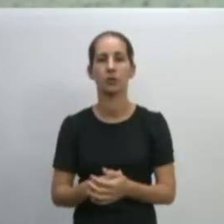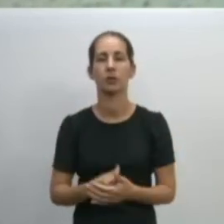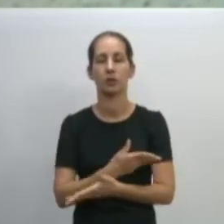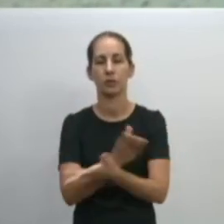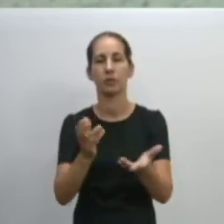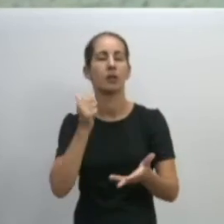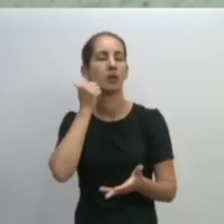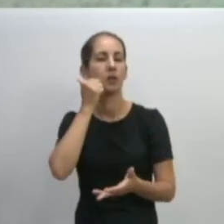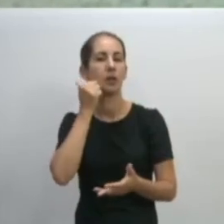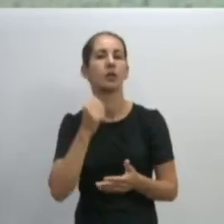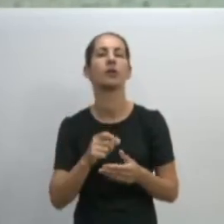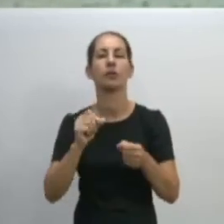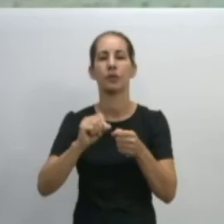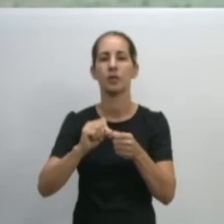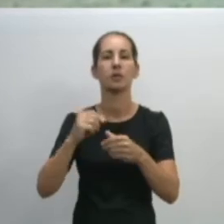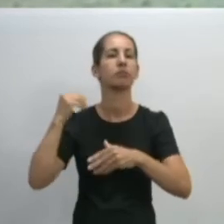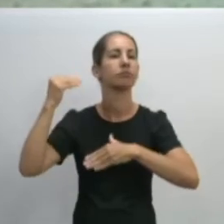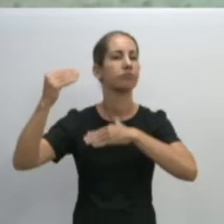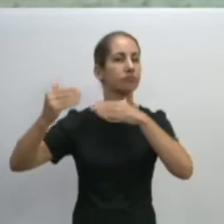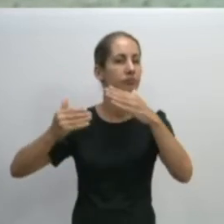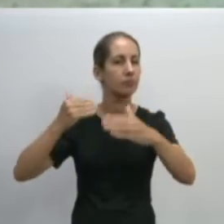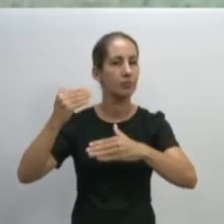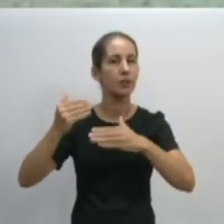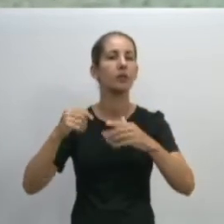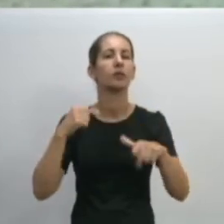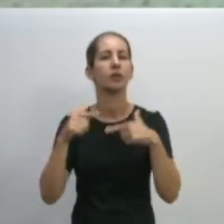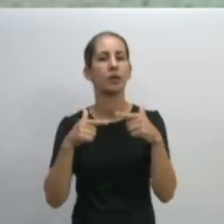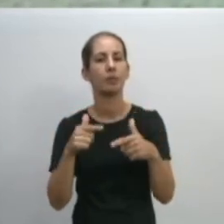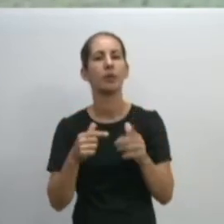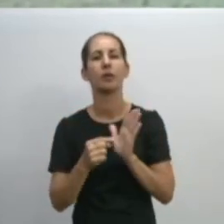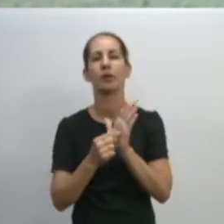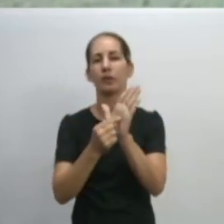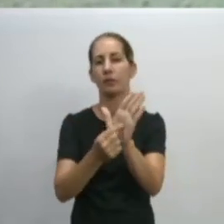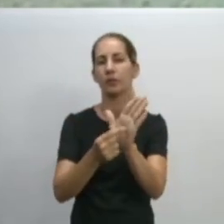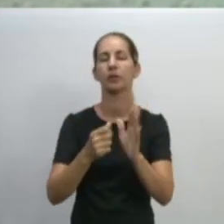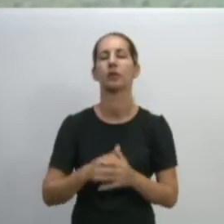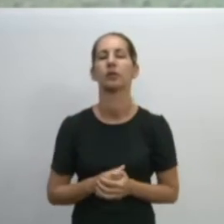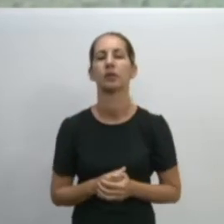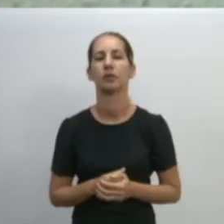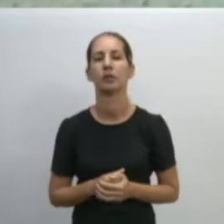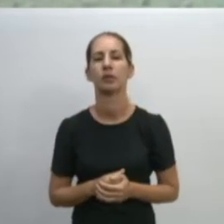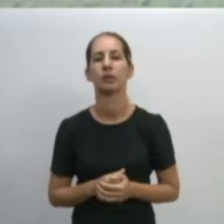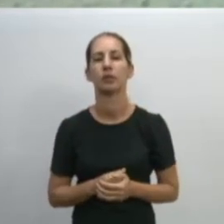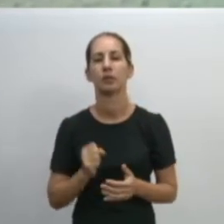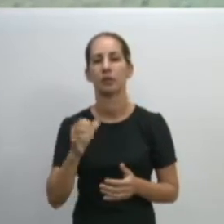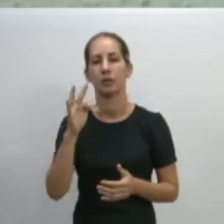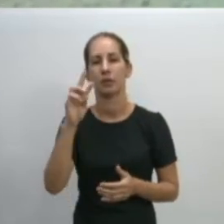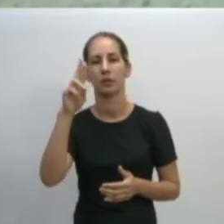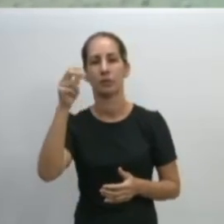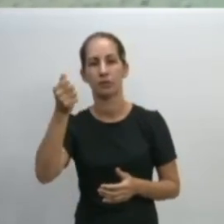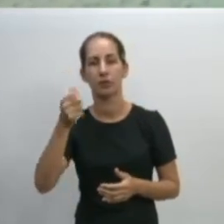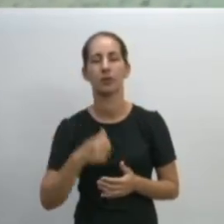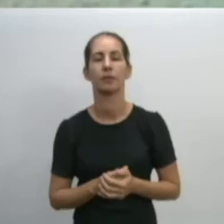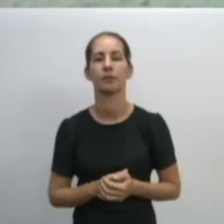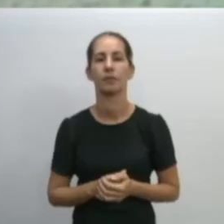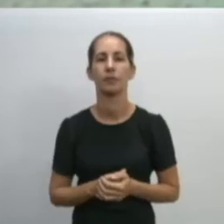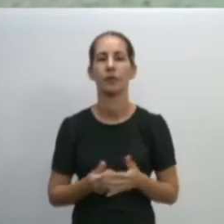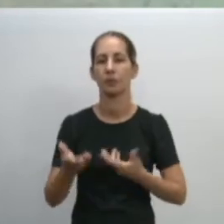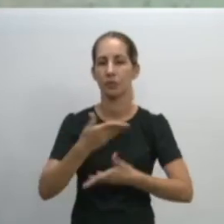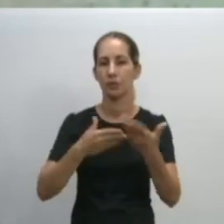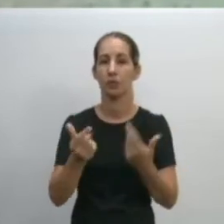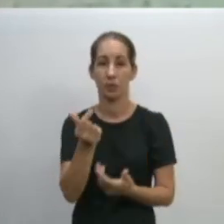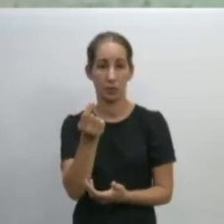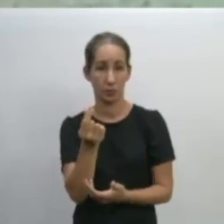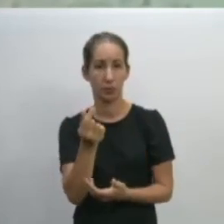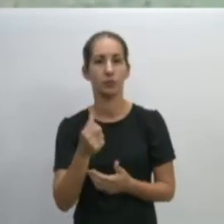Natal, vem fazendo um grande serviço à frente da CEINFRA, antiga CEMOV, buscando